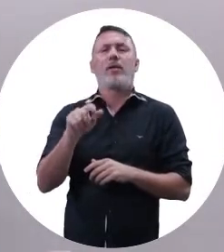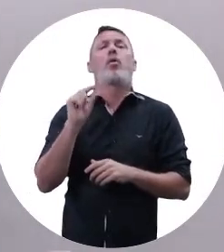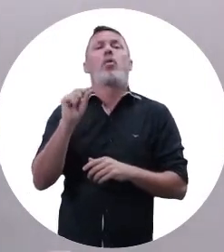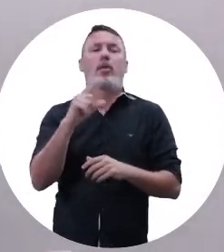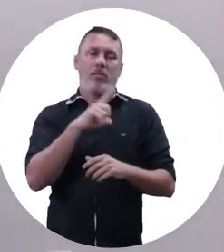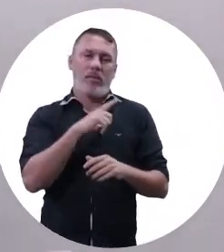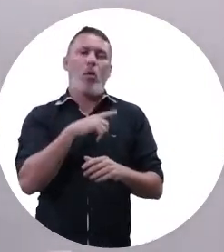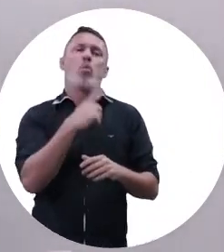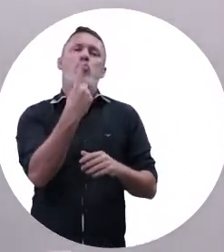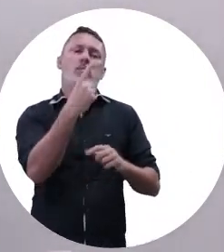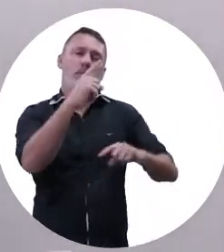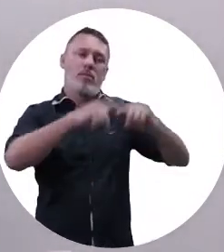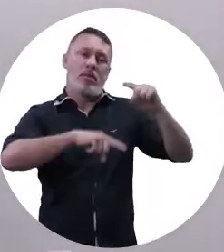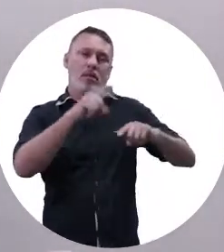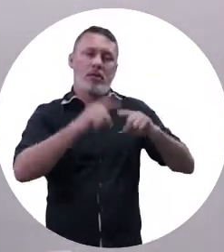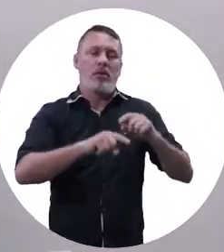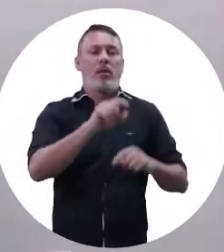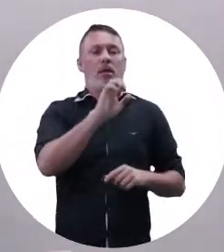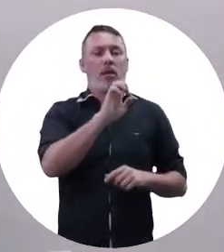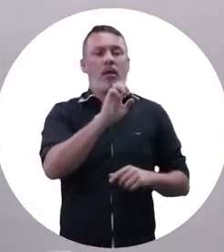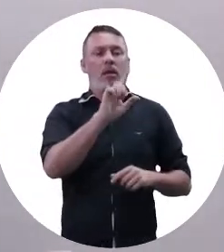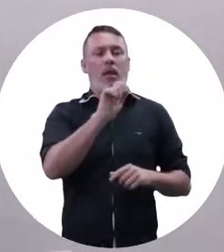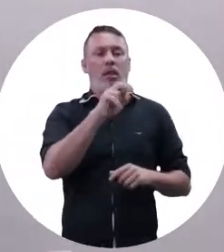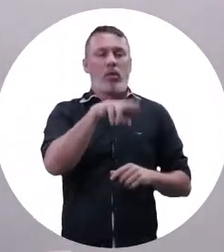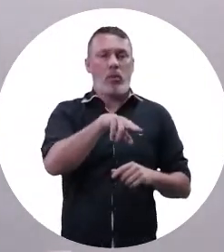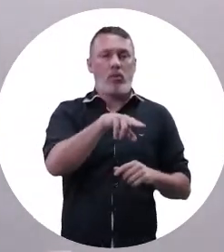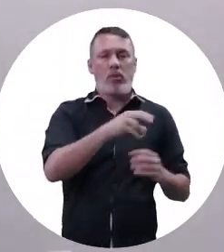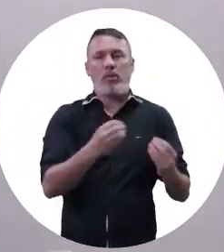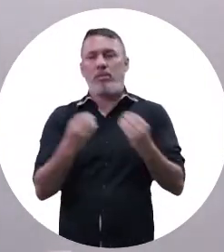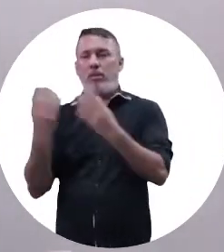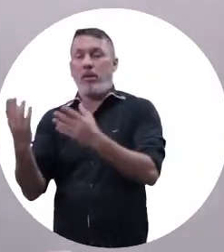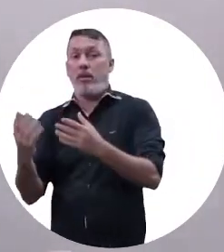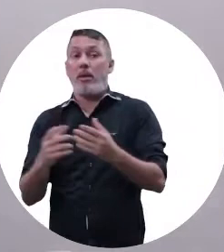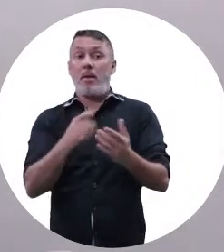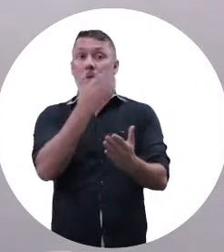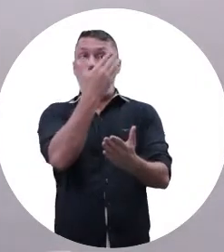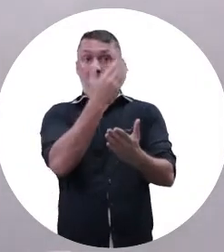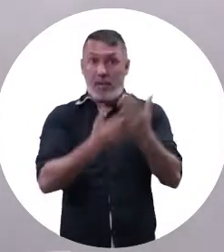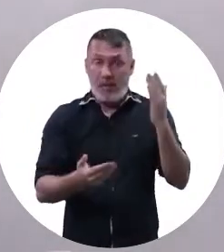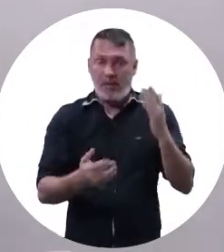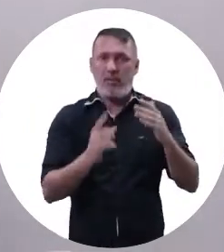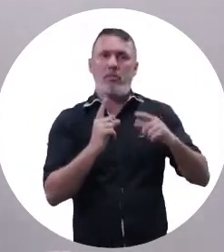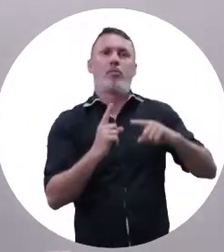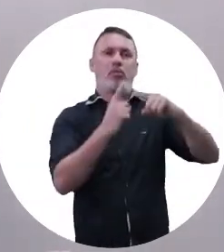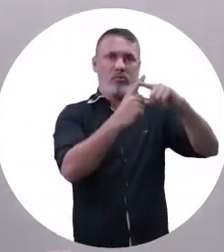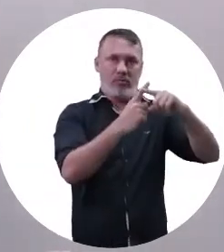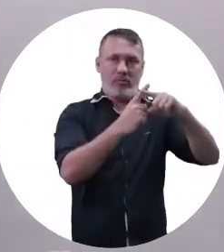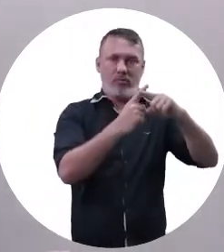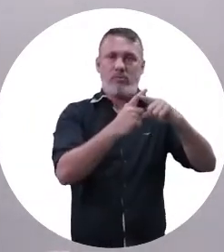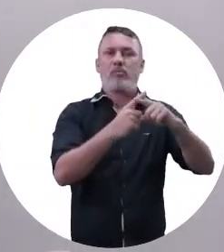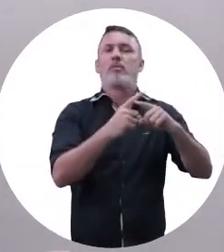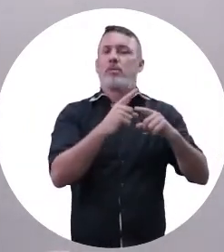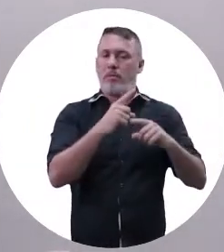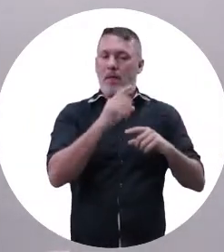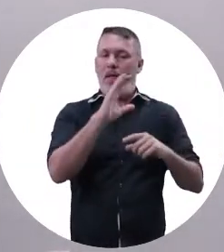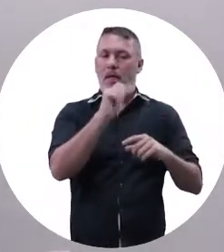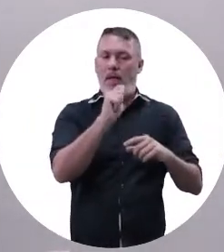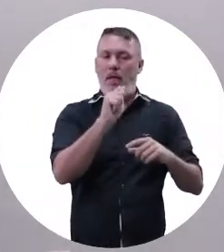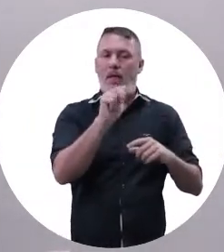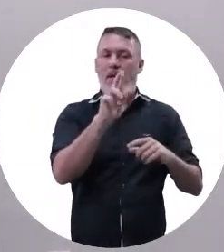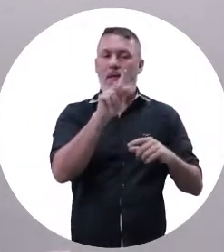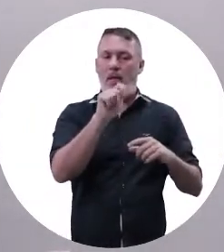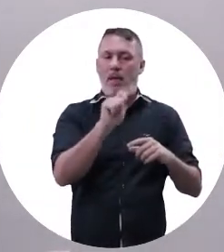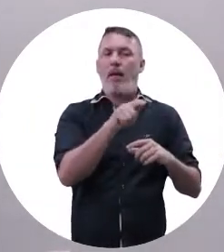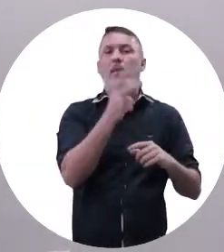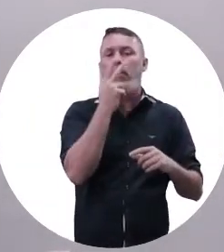doar elétrons, perde elétrons, carga positiva. Carga positiva, cátion.